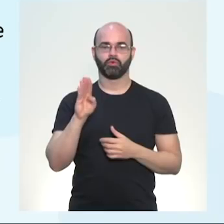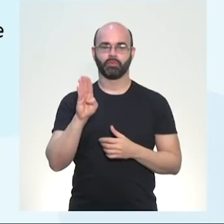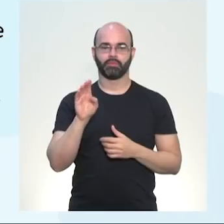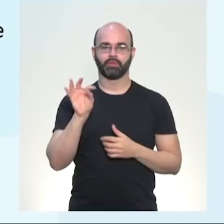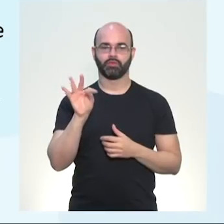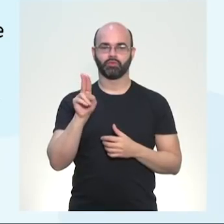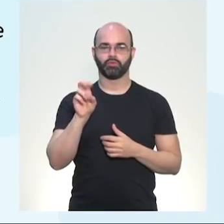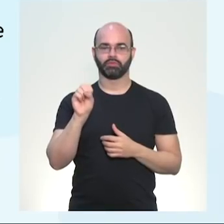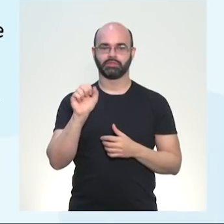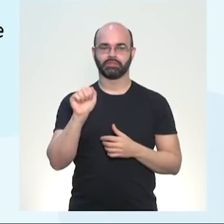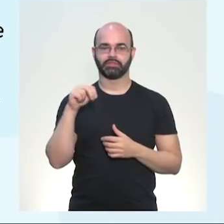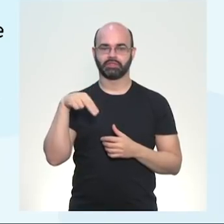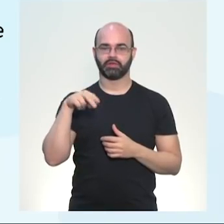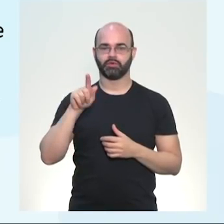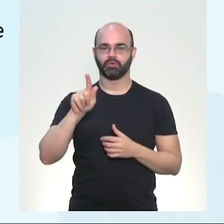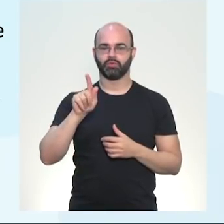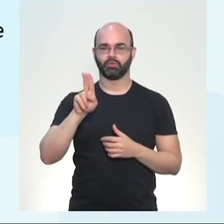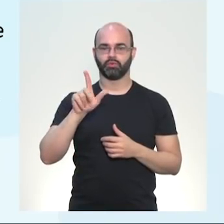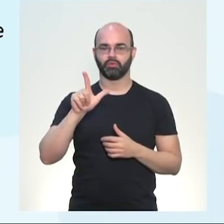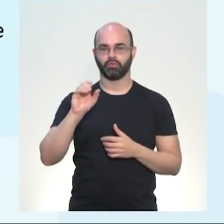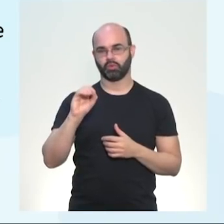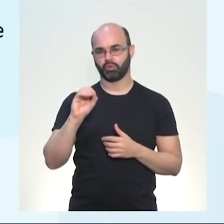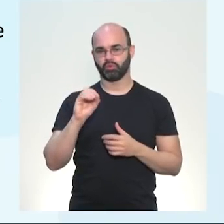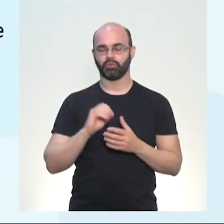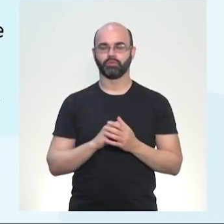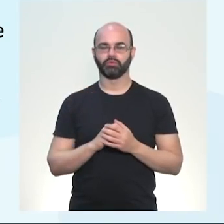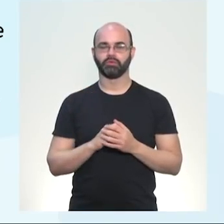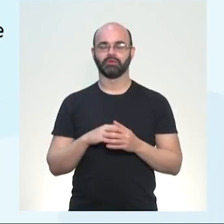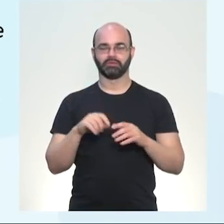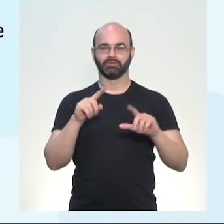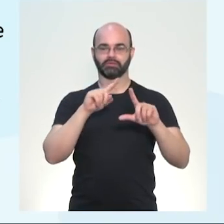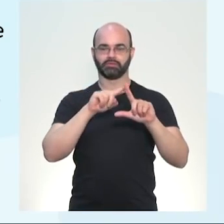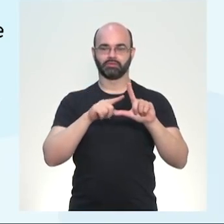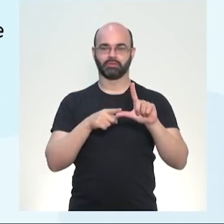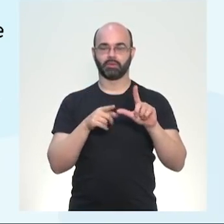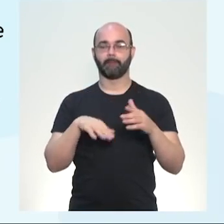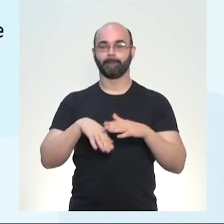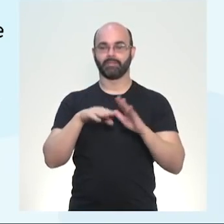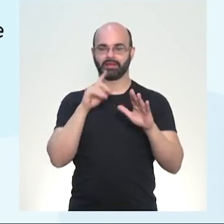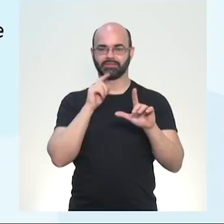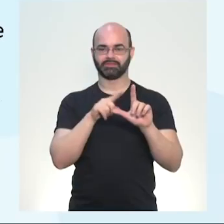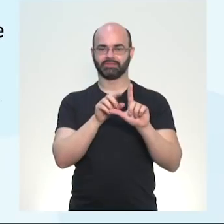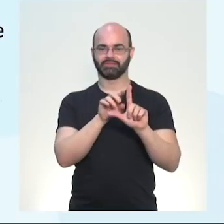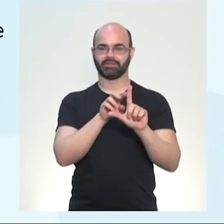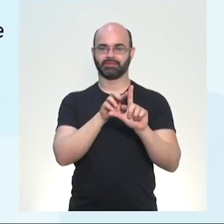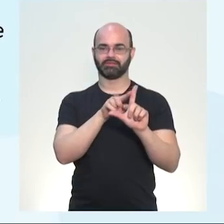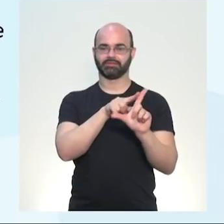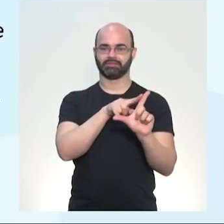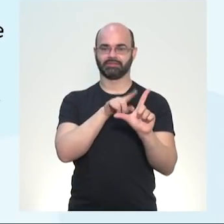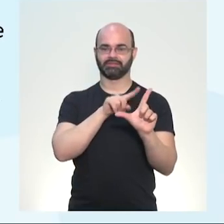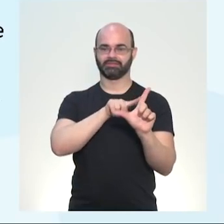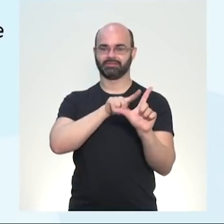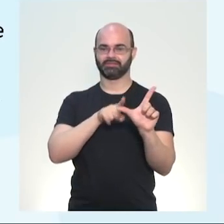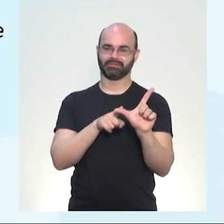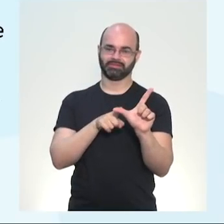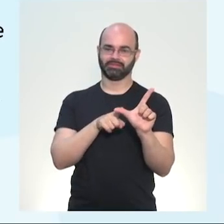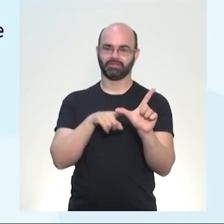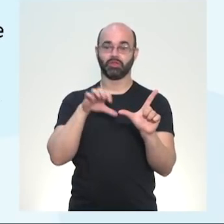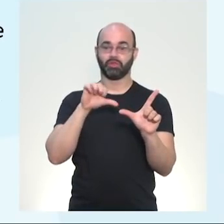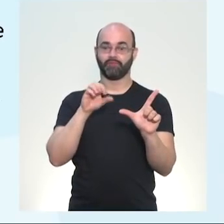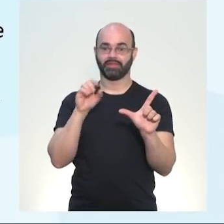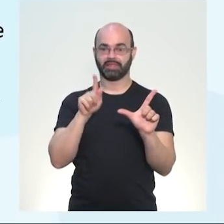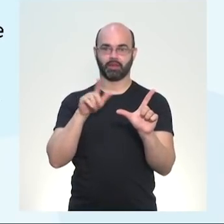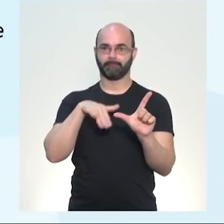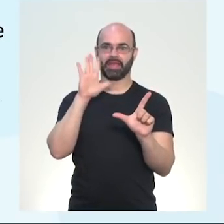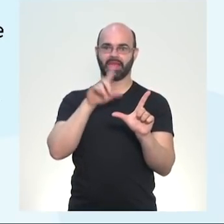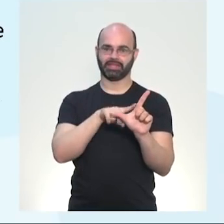que ele aí, no caso, tem um ângulo maior, né, que 90 graus, né, que chamamos de ângulo obtuso, e